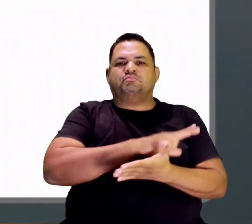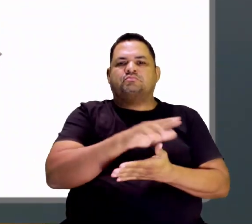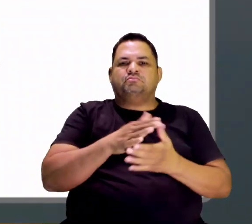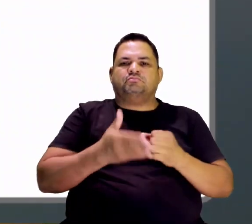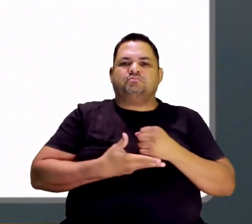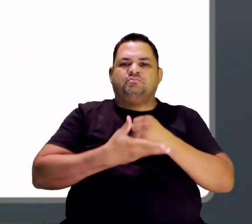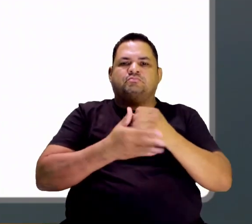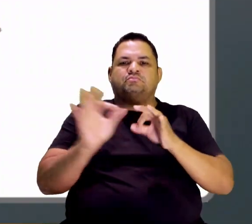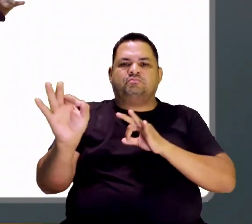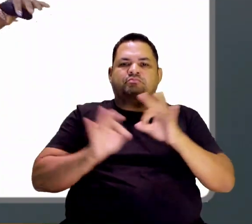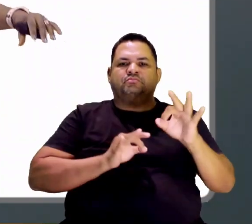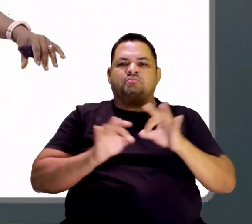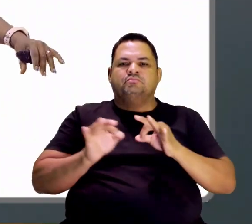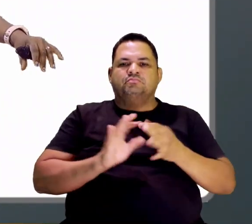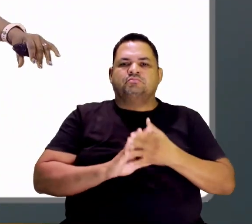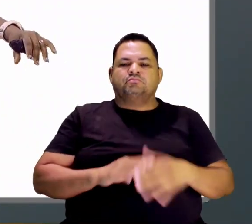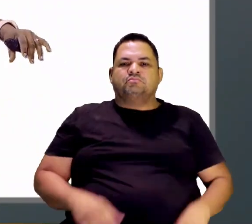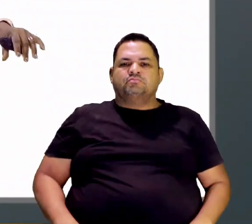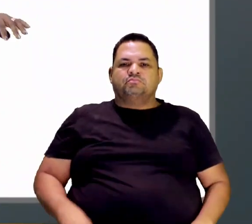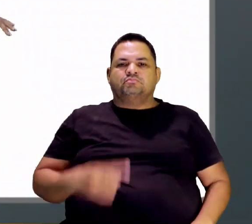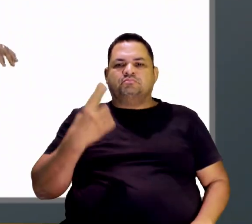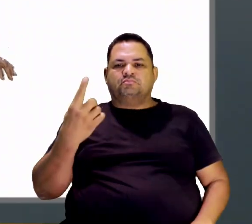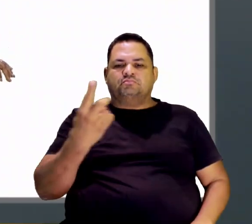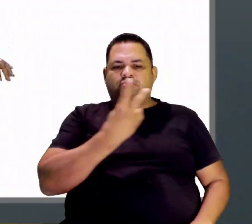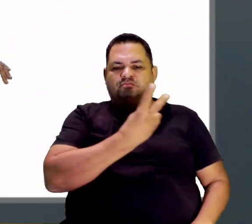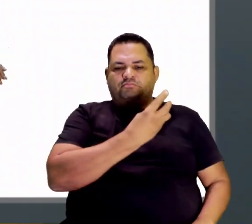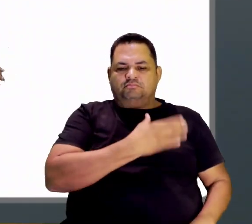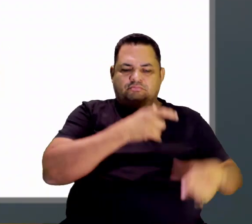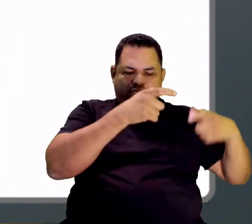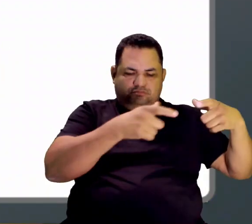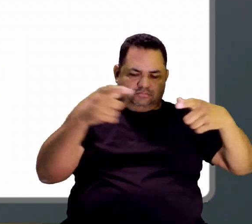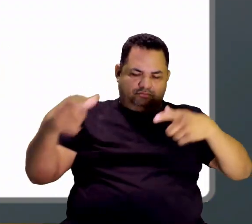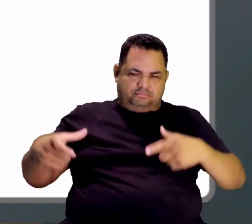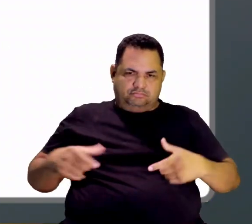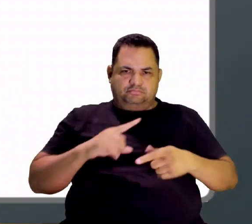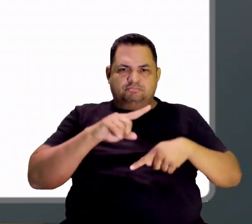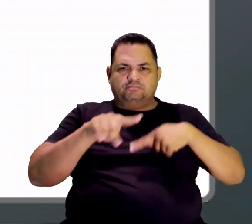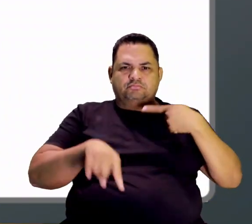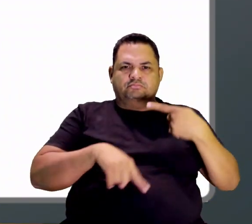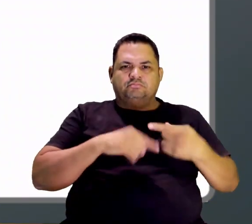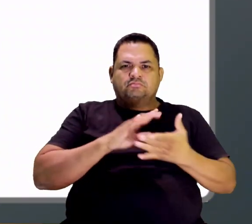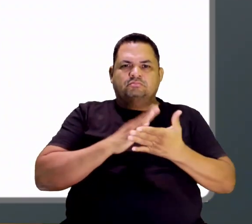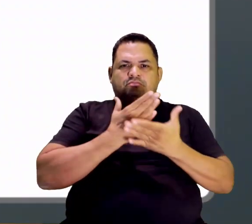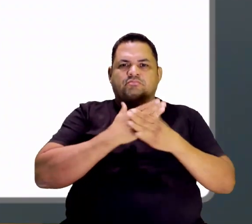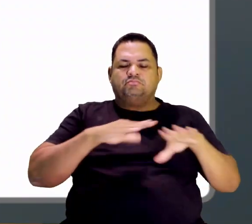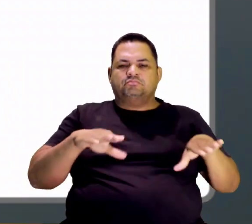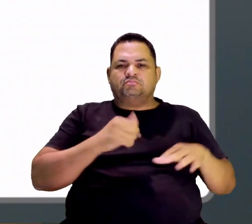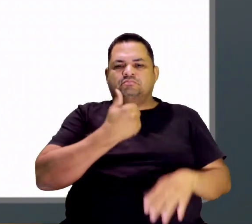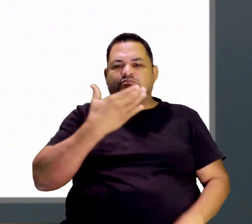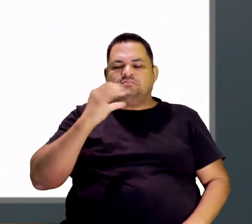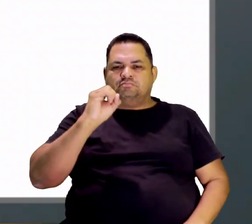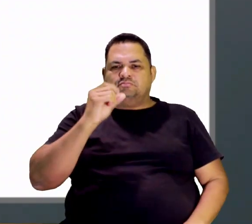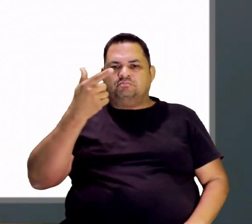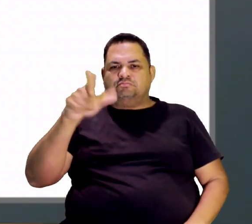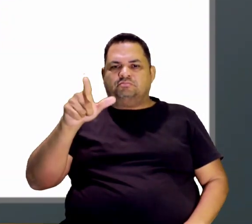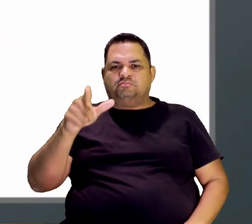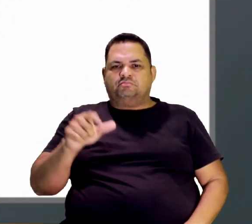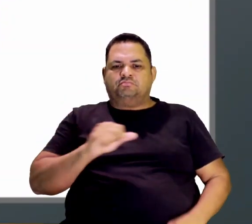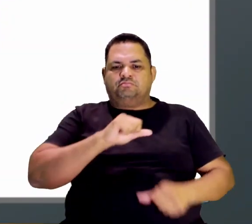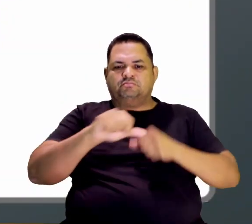segunda etapa desses movimentos, tu vai fazer agora só recepção. Então, tu pode utilizar um colega para ele dar o passe para você e você dar